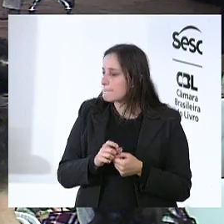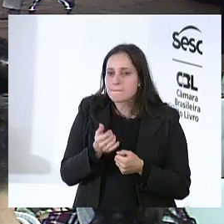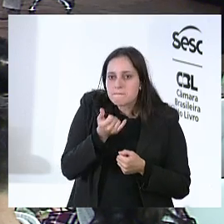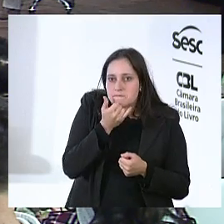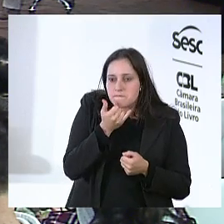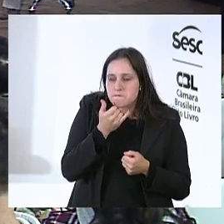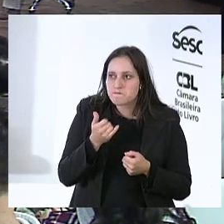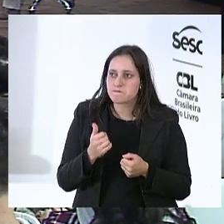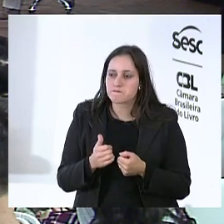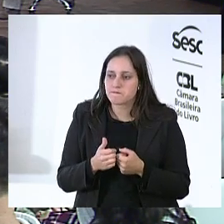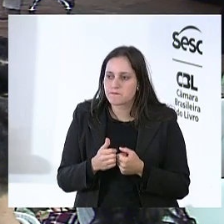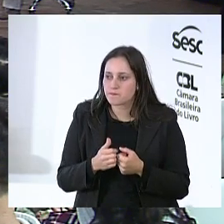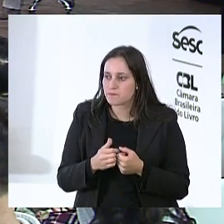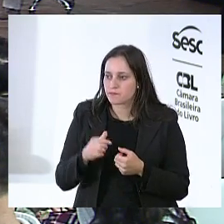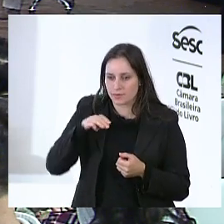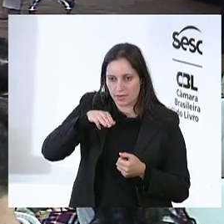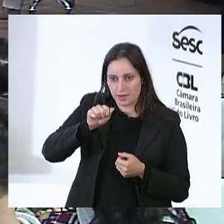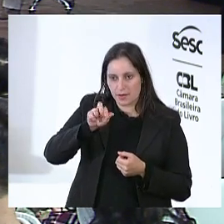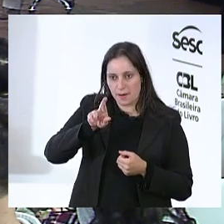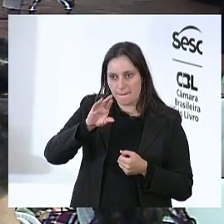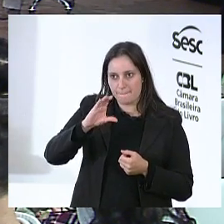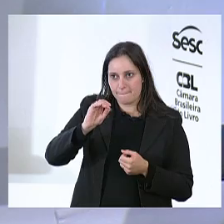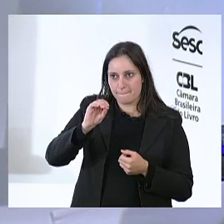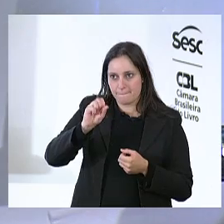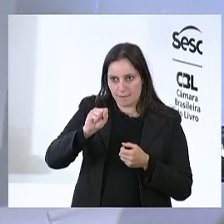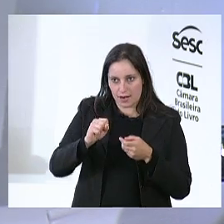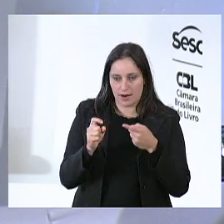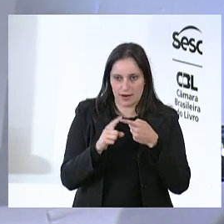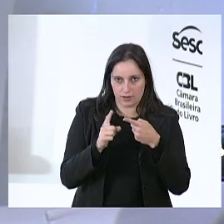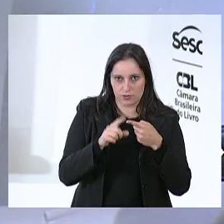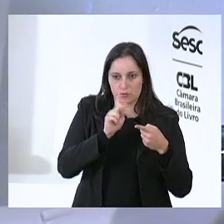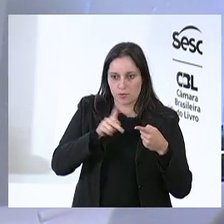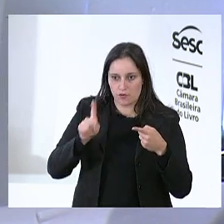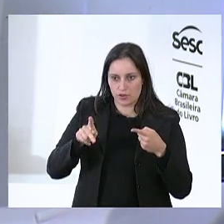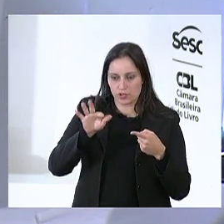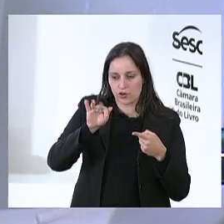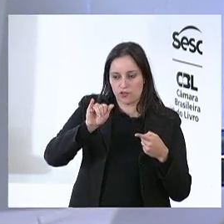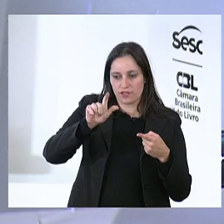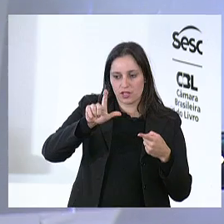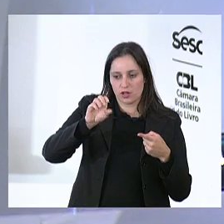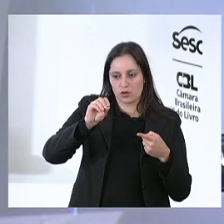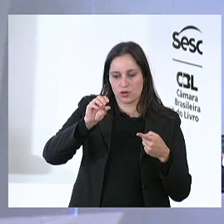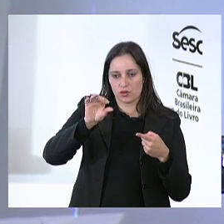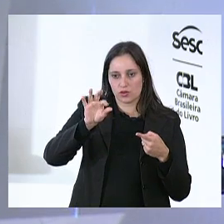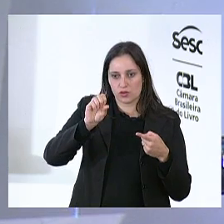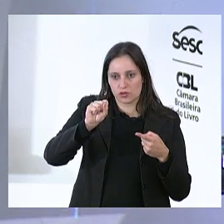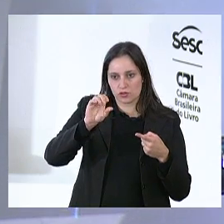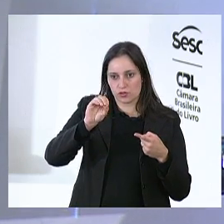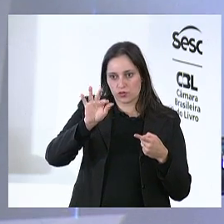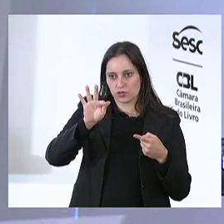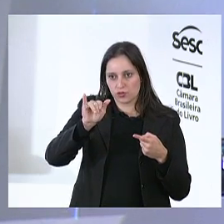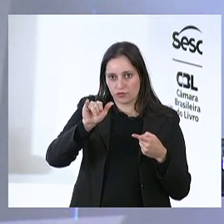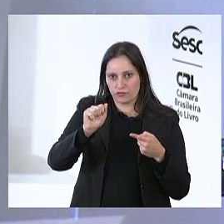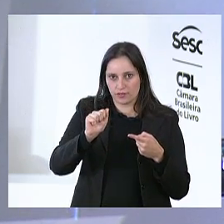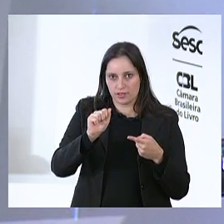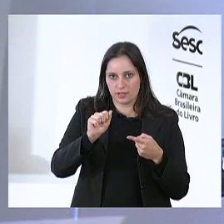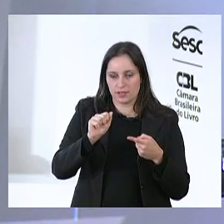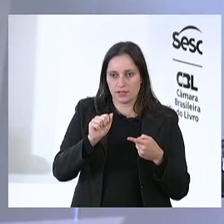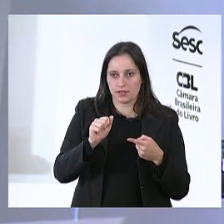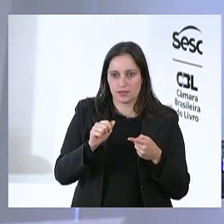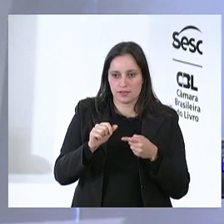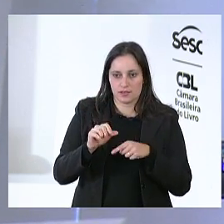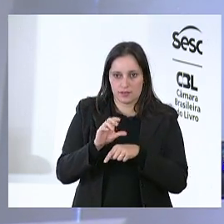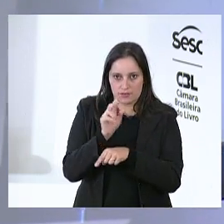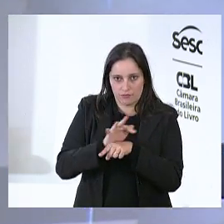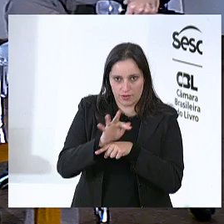Desculpa. Marcos Napolitano, Marcos Nobre, professor de filosofia da Unicamp e o professor e pesquisador Ladislau Dalbor. Tenham